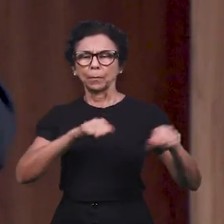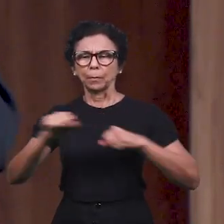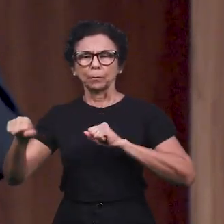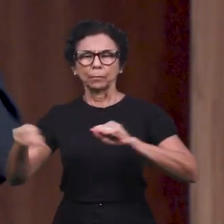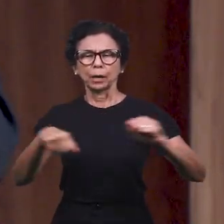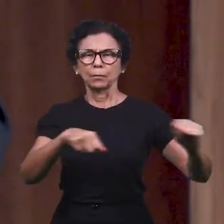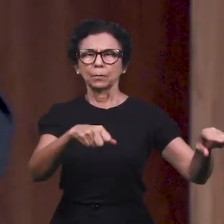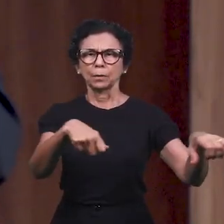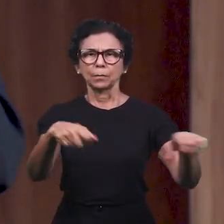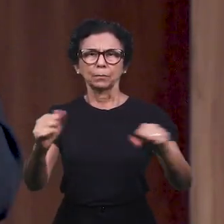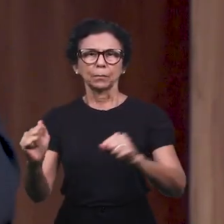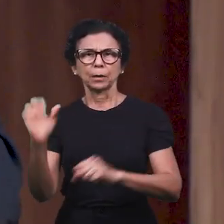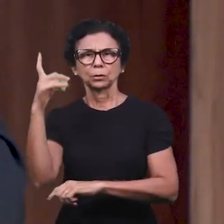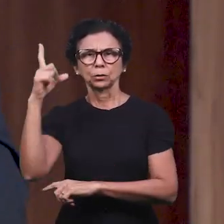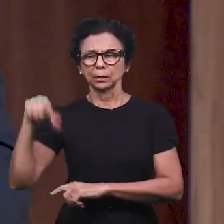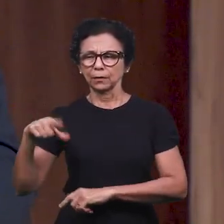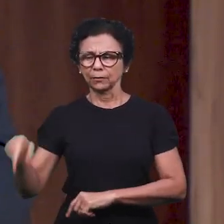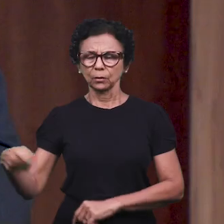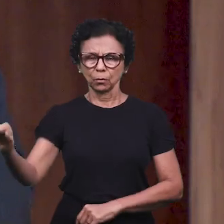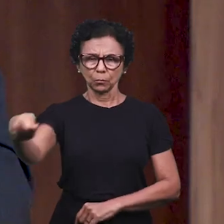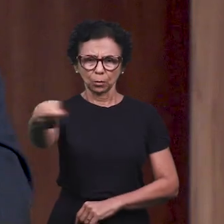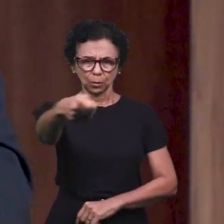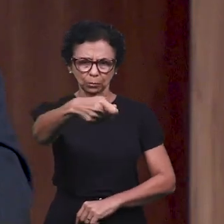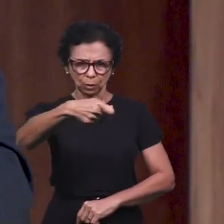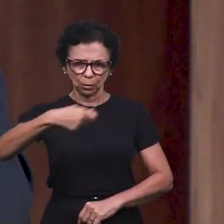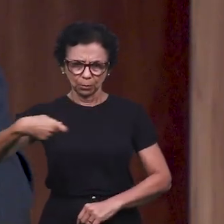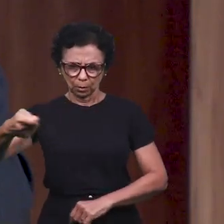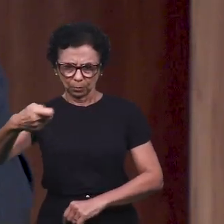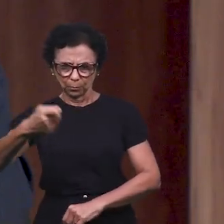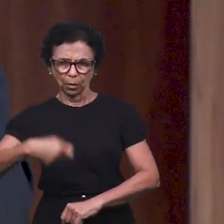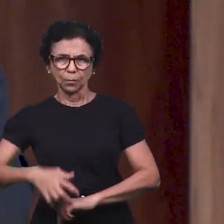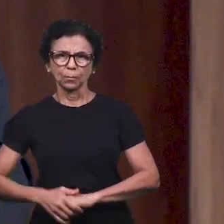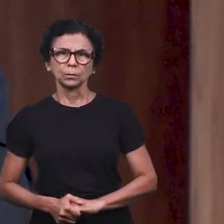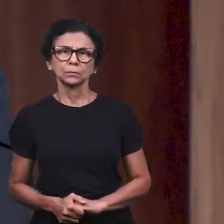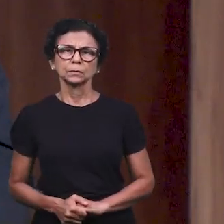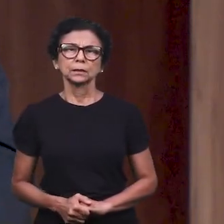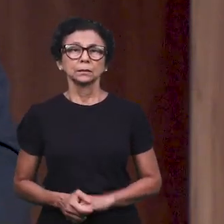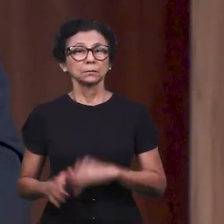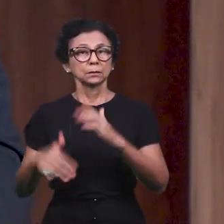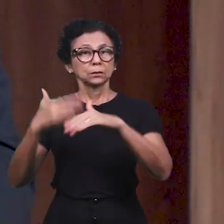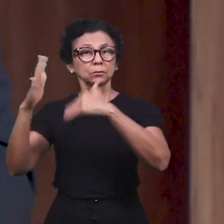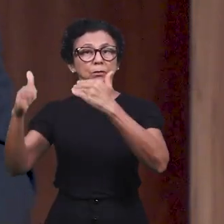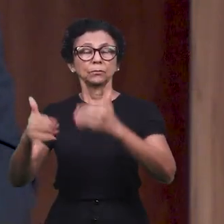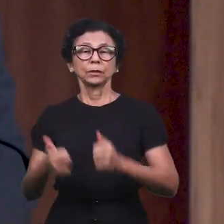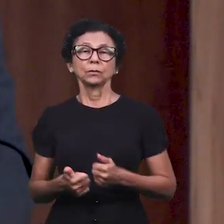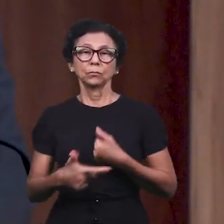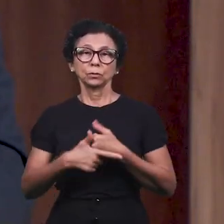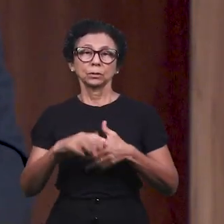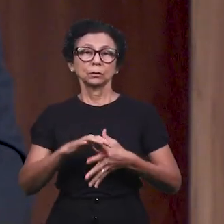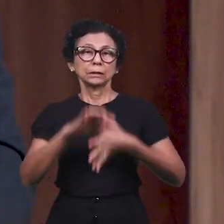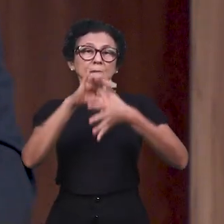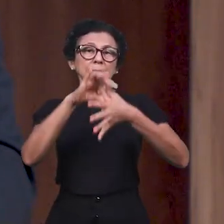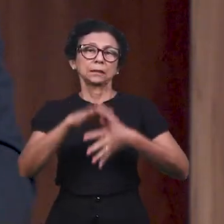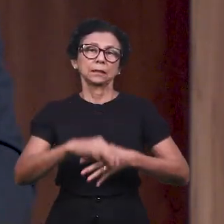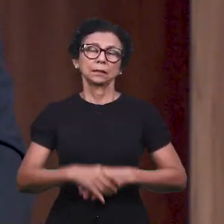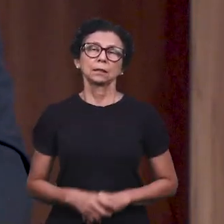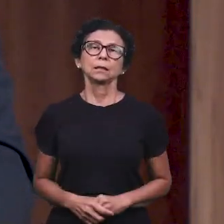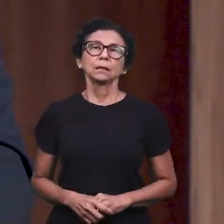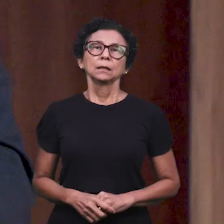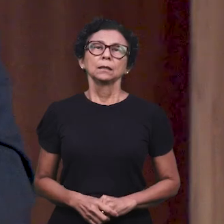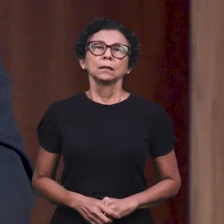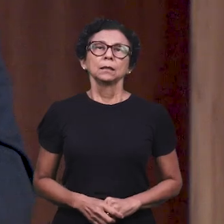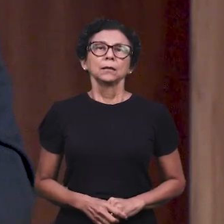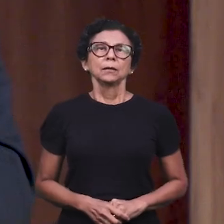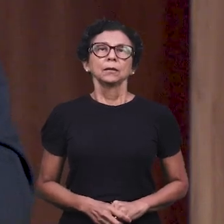temperamento, acho que é ali que ele foi desenvolvendo. Mas serve para nós como pais Sei que tem aqueles que têm mais de 1, 2, 3